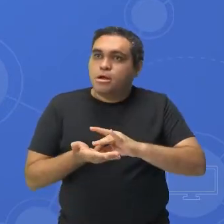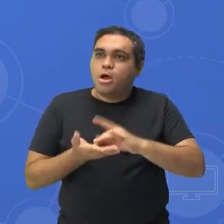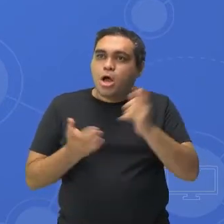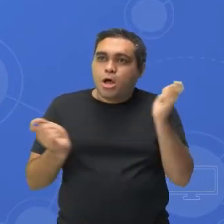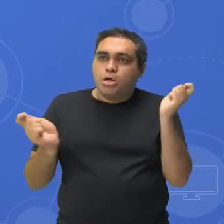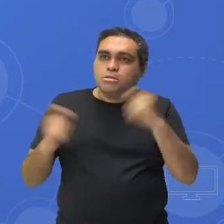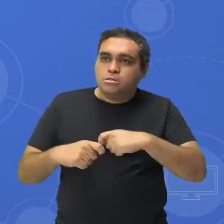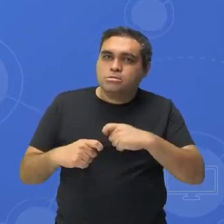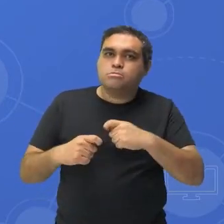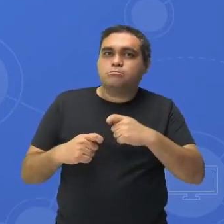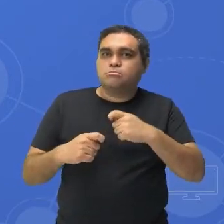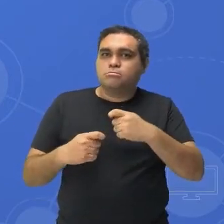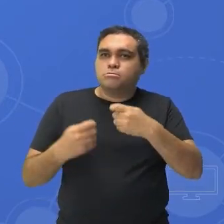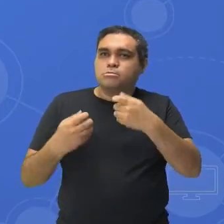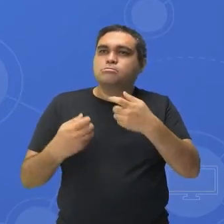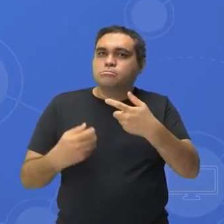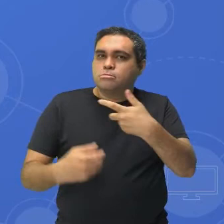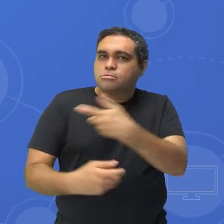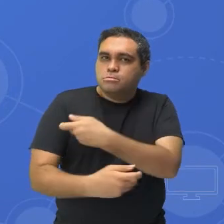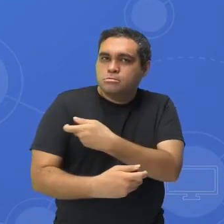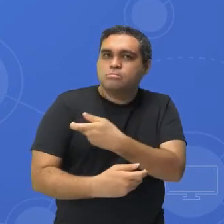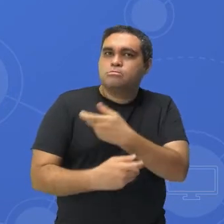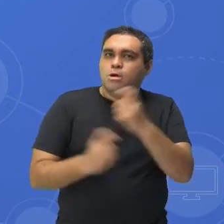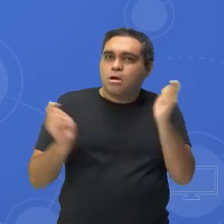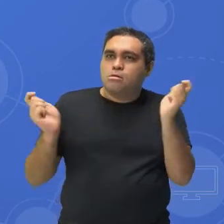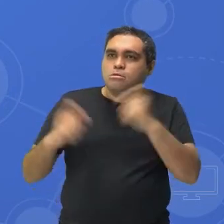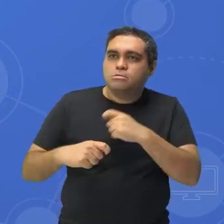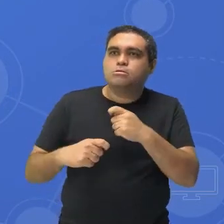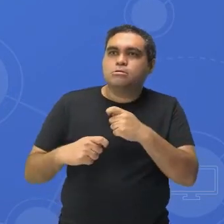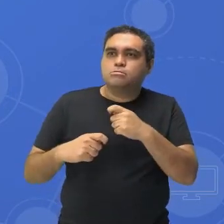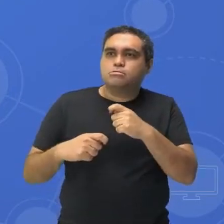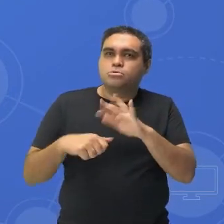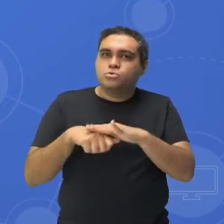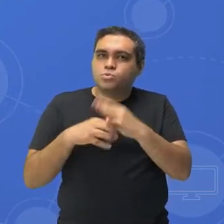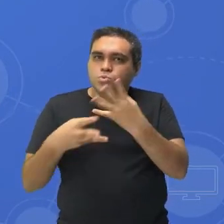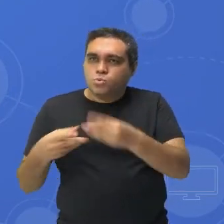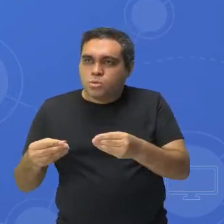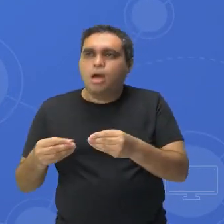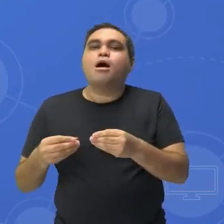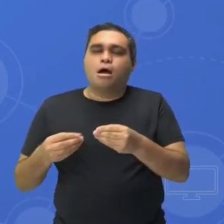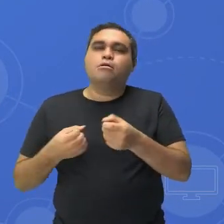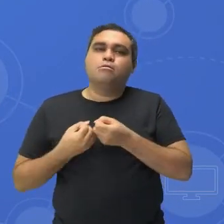Tem. Então, lança para o bem da humanidade.